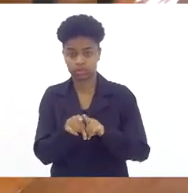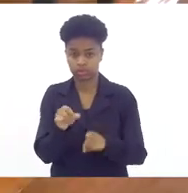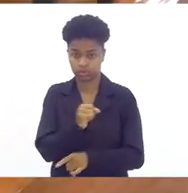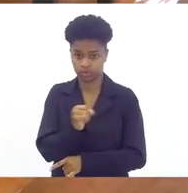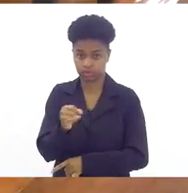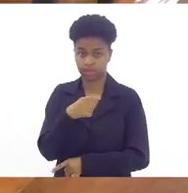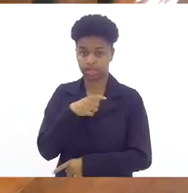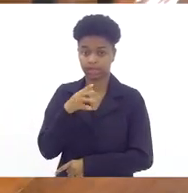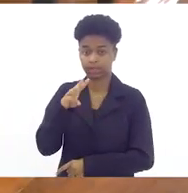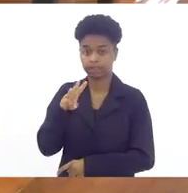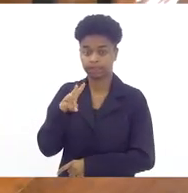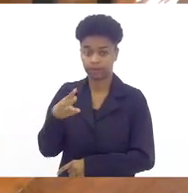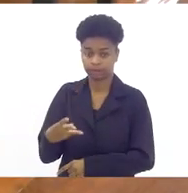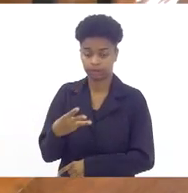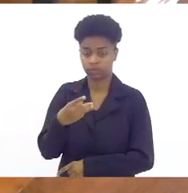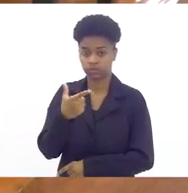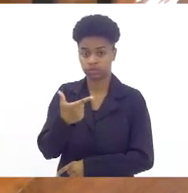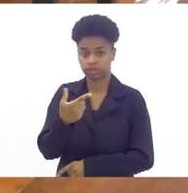3235